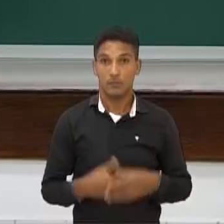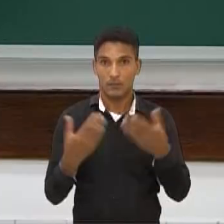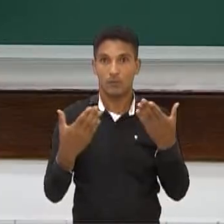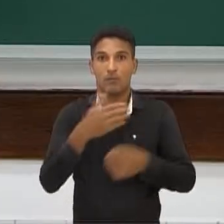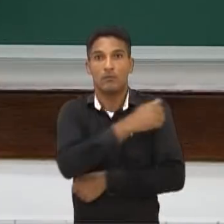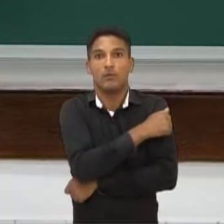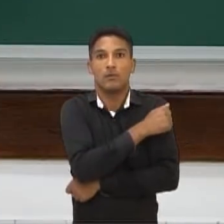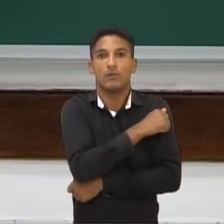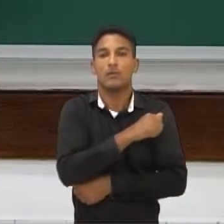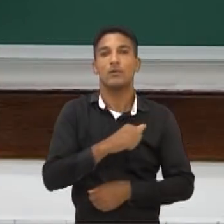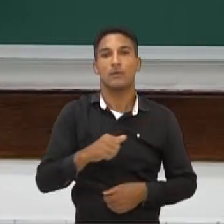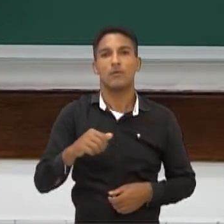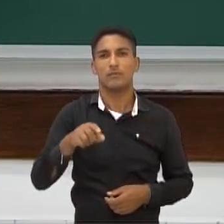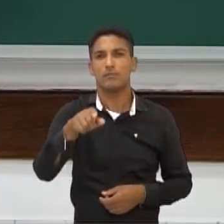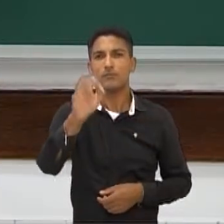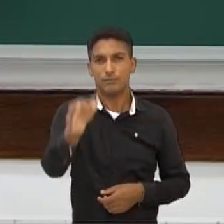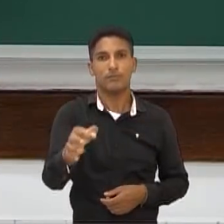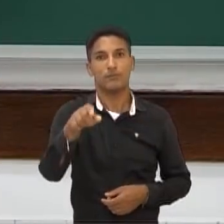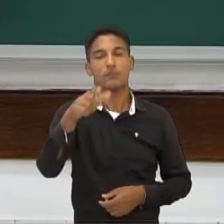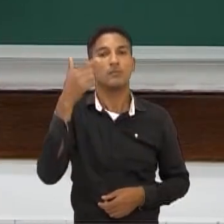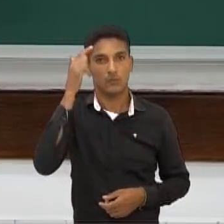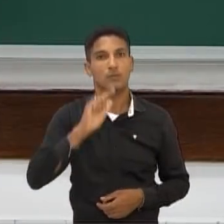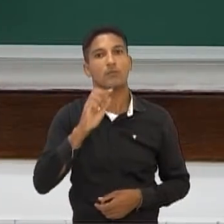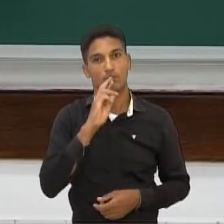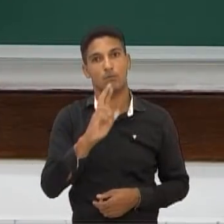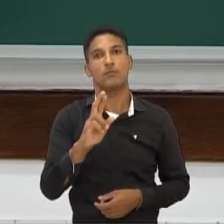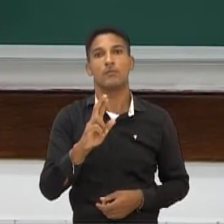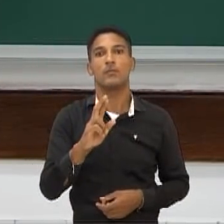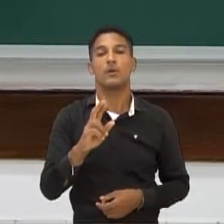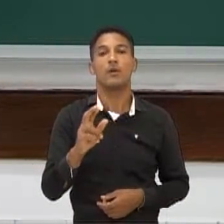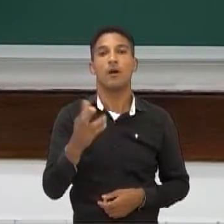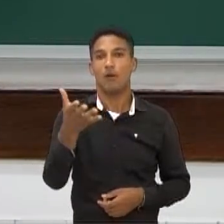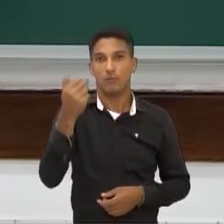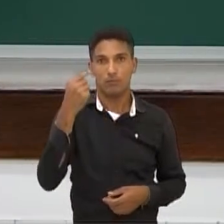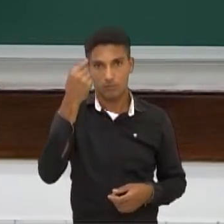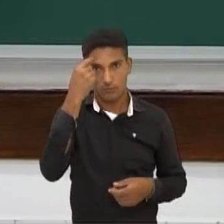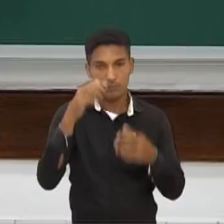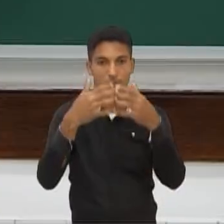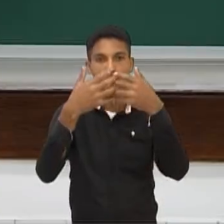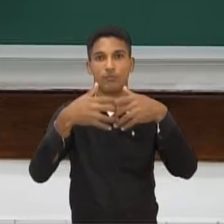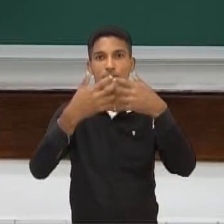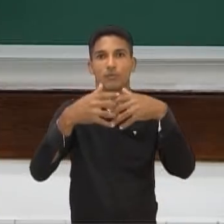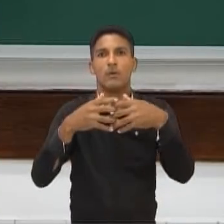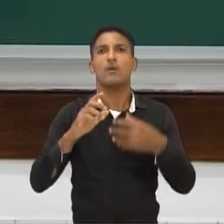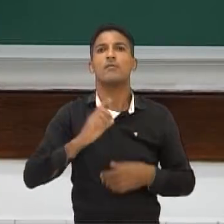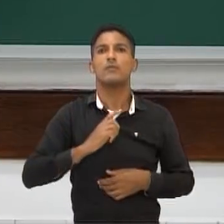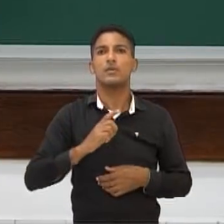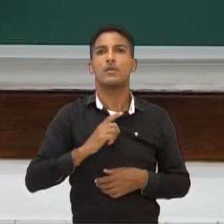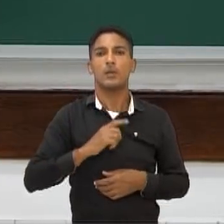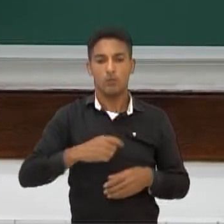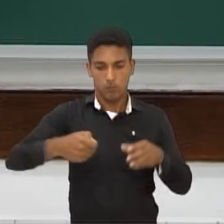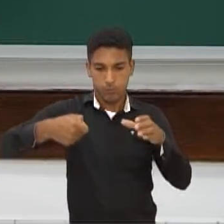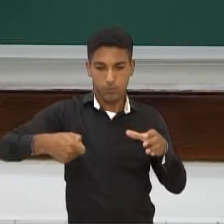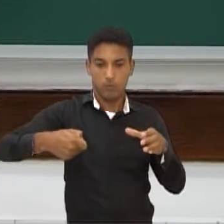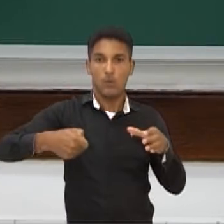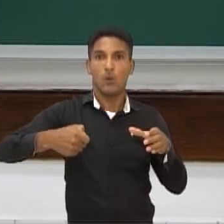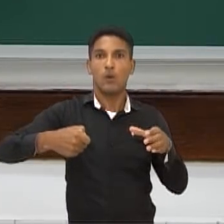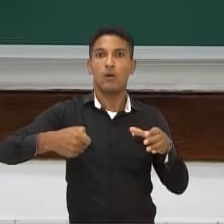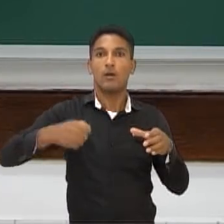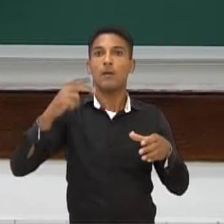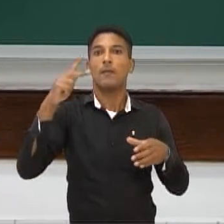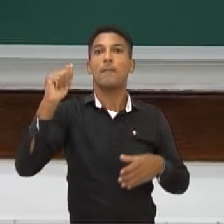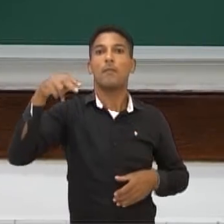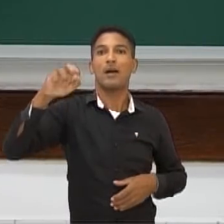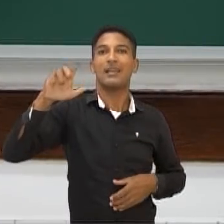Caro estudante, eu tenho certeza que você acertou esse quiz. Vamos raciocinar? Você tem uma panela de pressão. Vamos pensar que nós